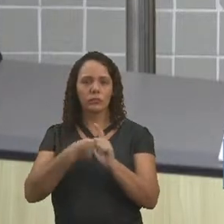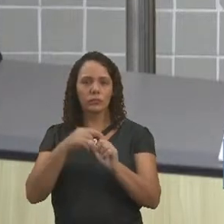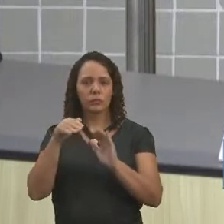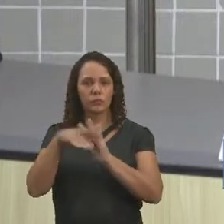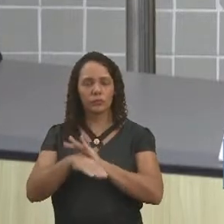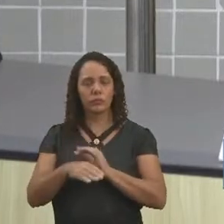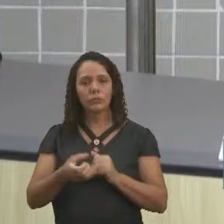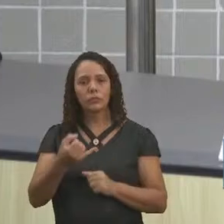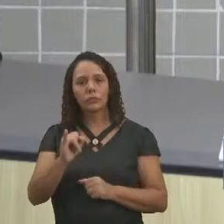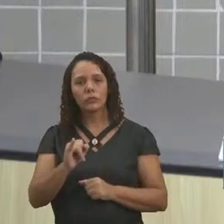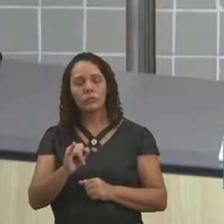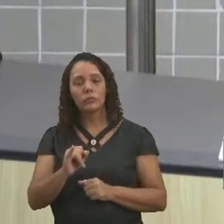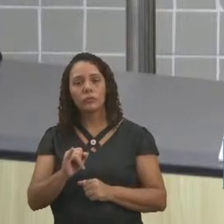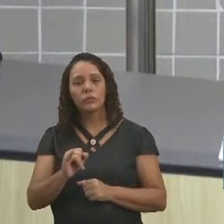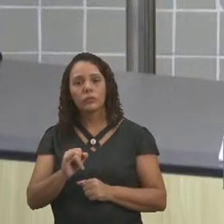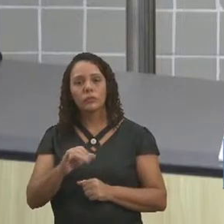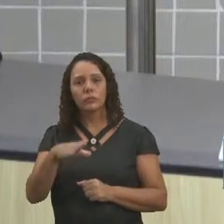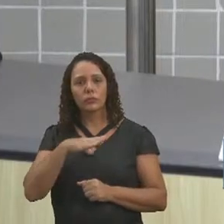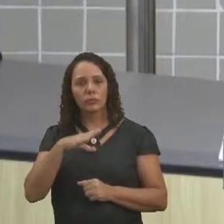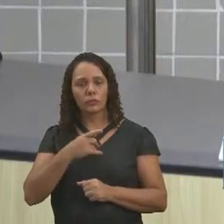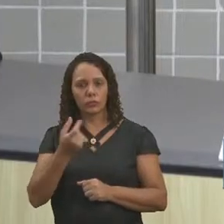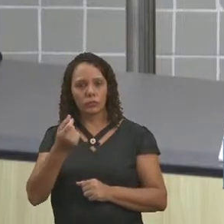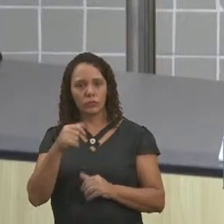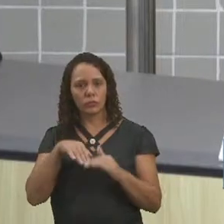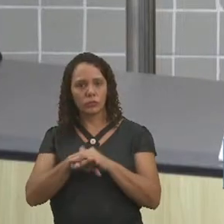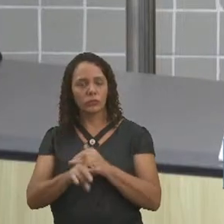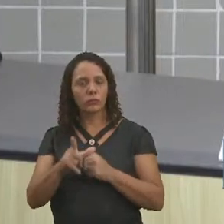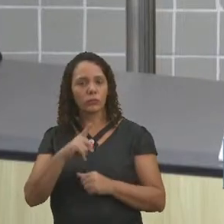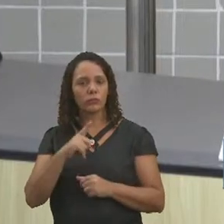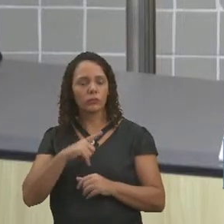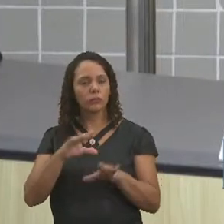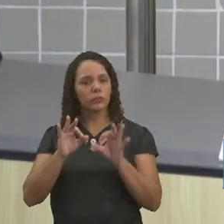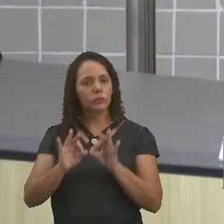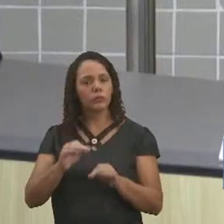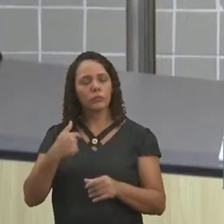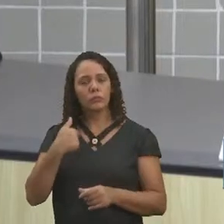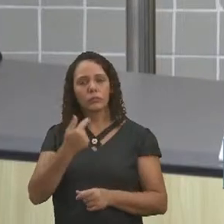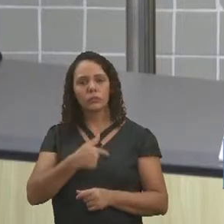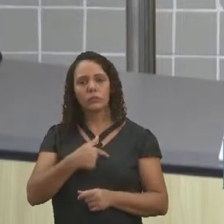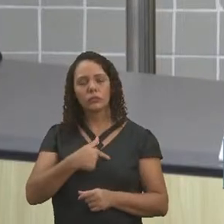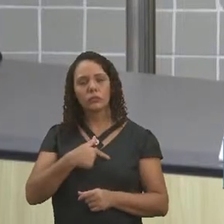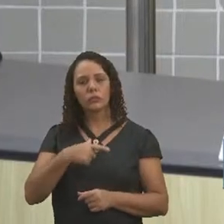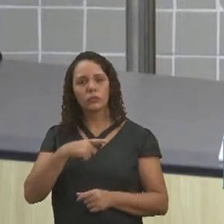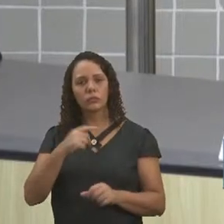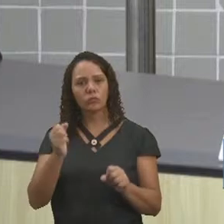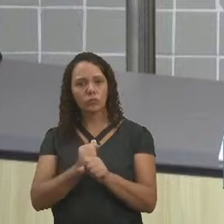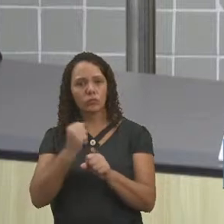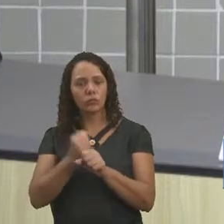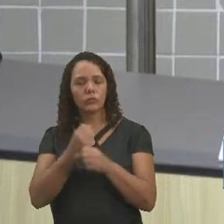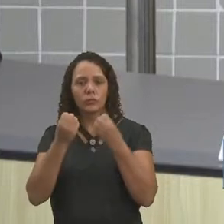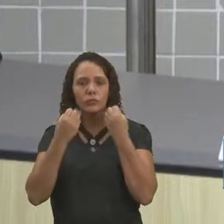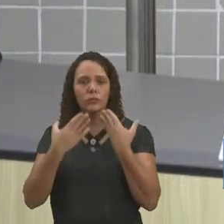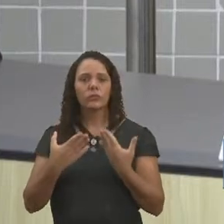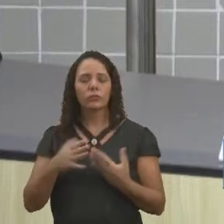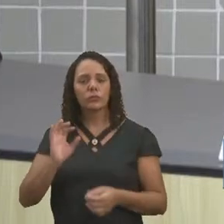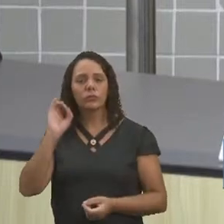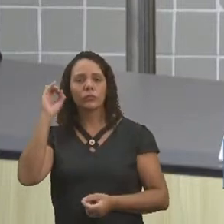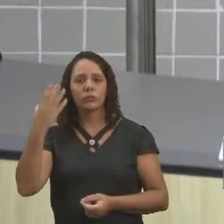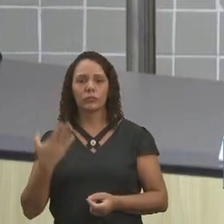estiver bem de caixa, tenho certeza que nós vamos ter muitas obras necessárias sendo